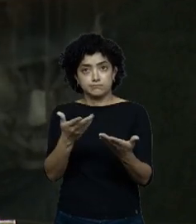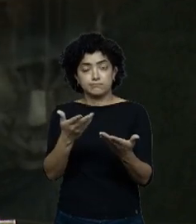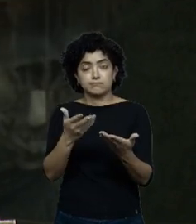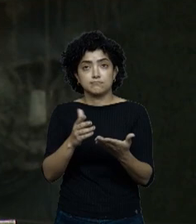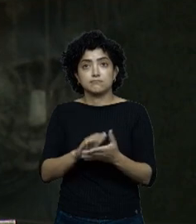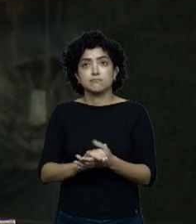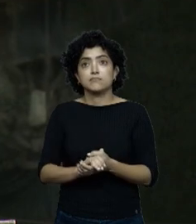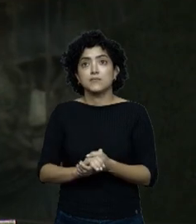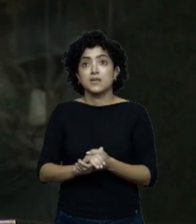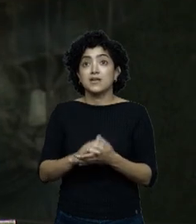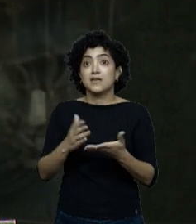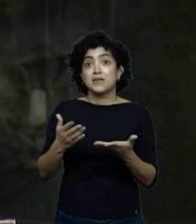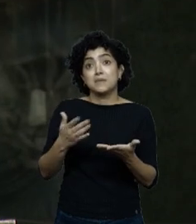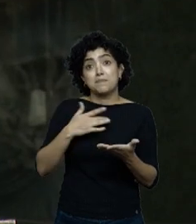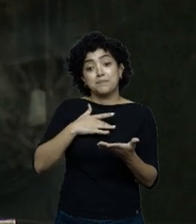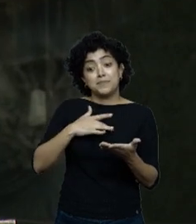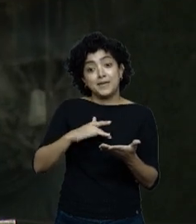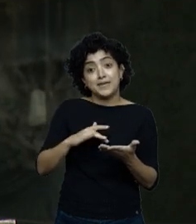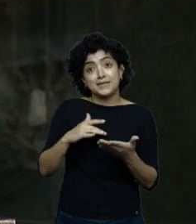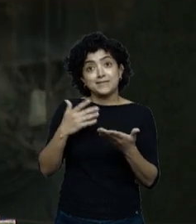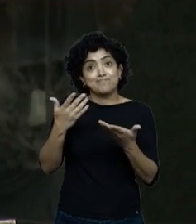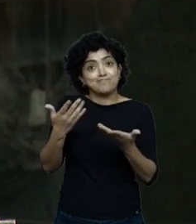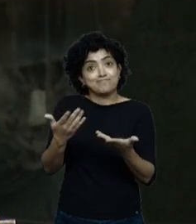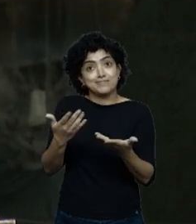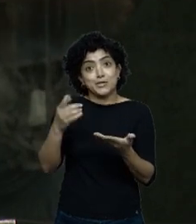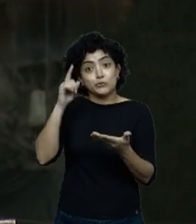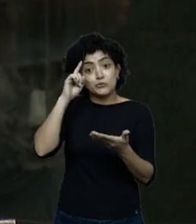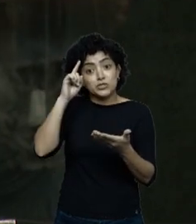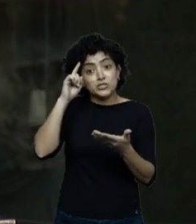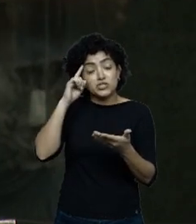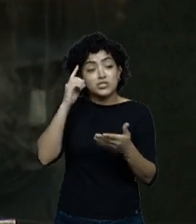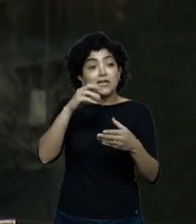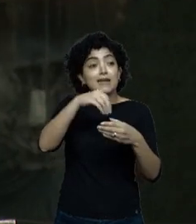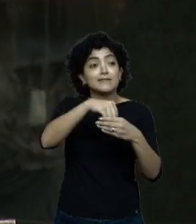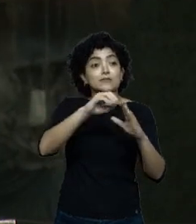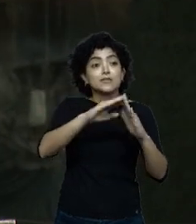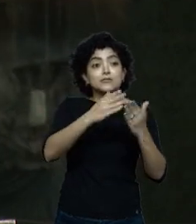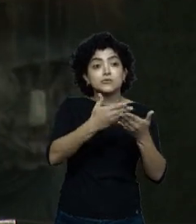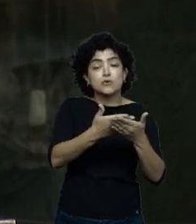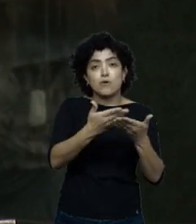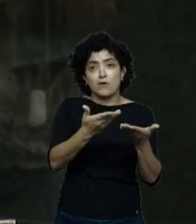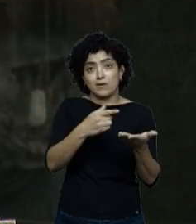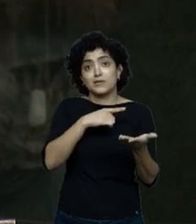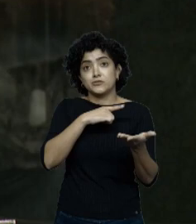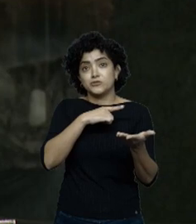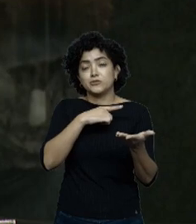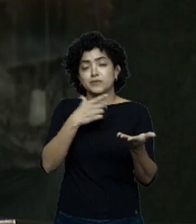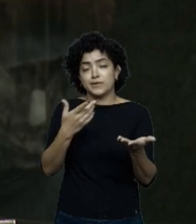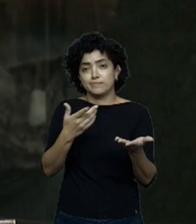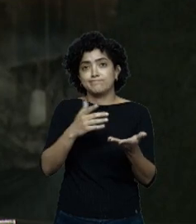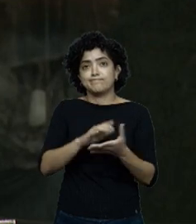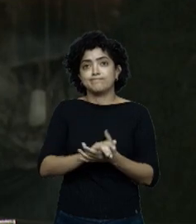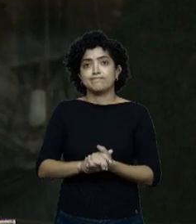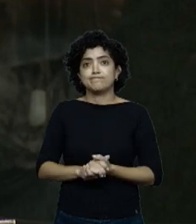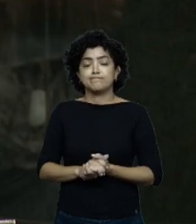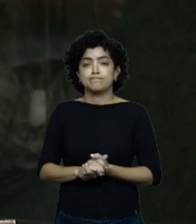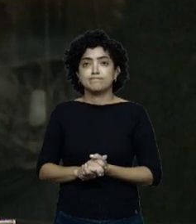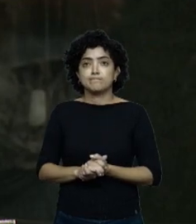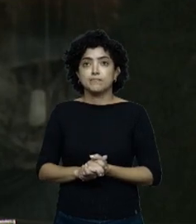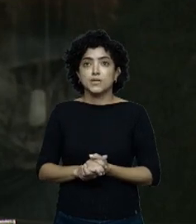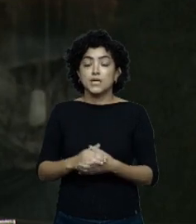Pena que não é que elas que a gente convive lá no dia a dia da escola da Regional da chamada pública em fim do processo seletivo